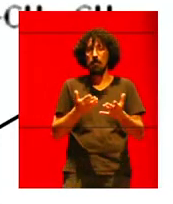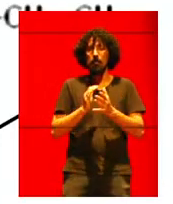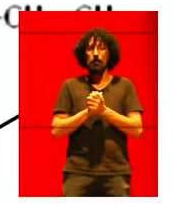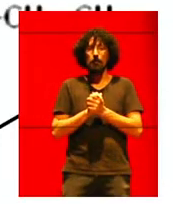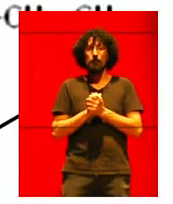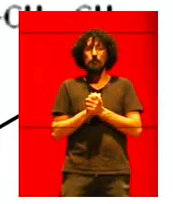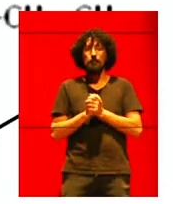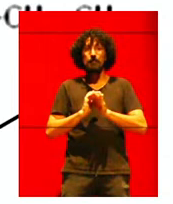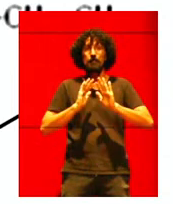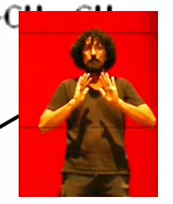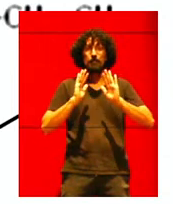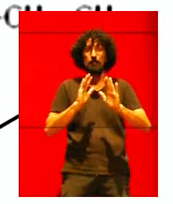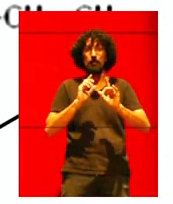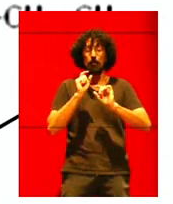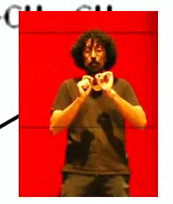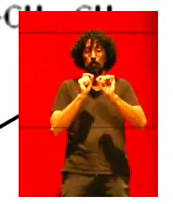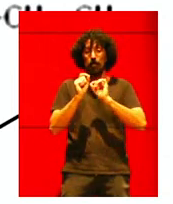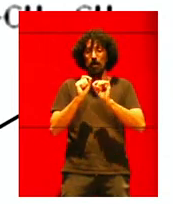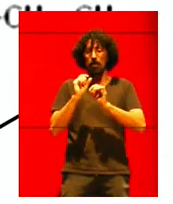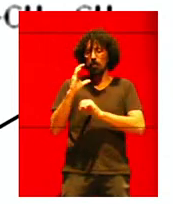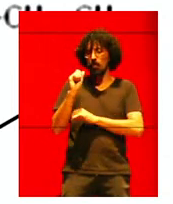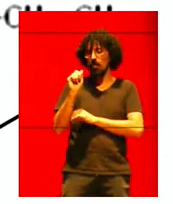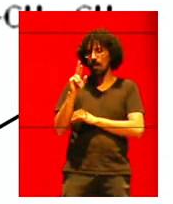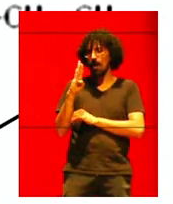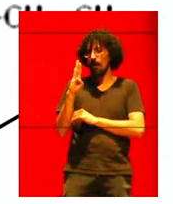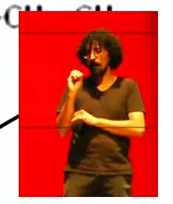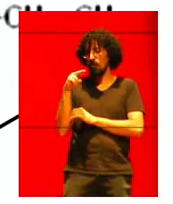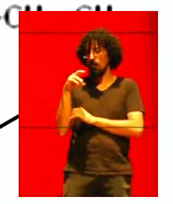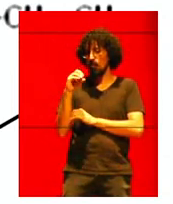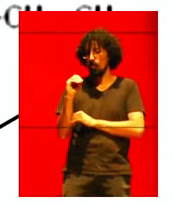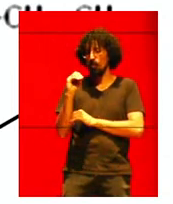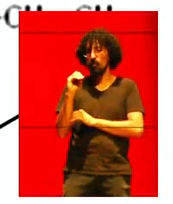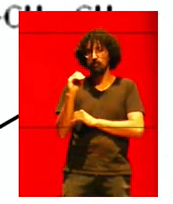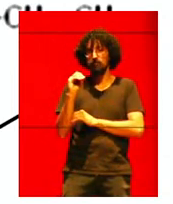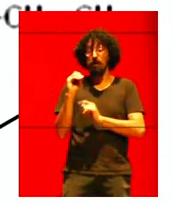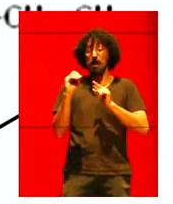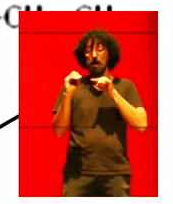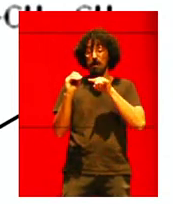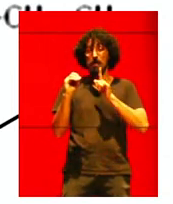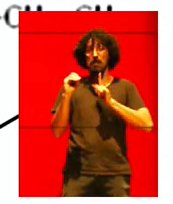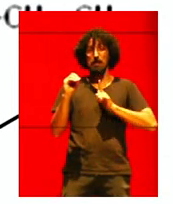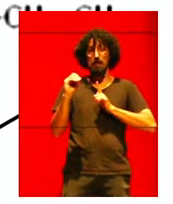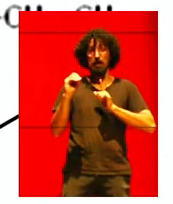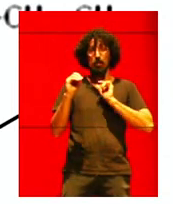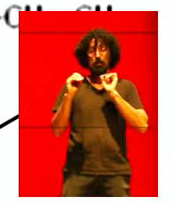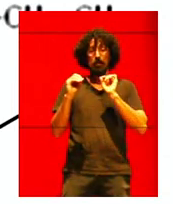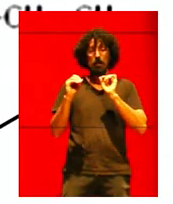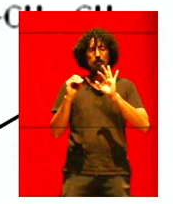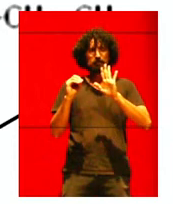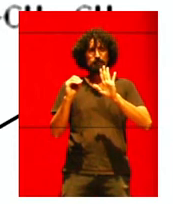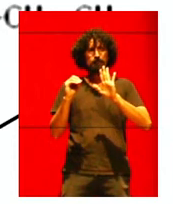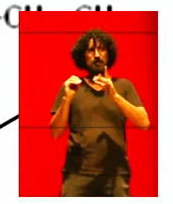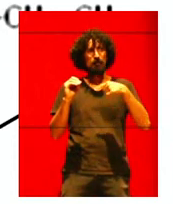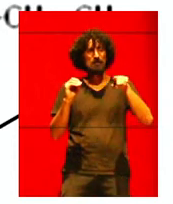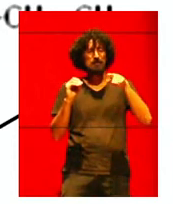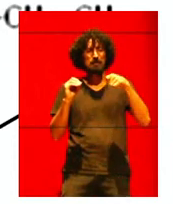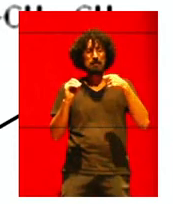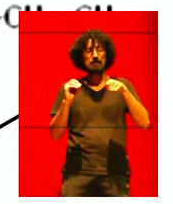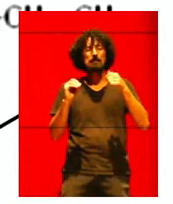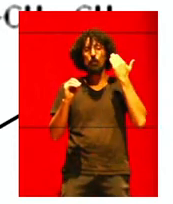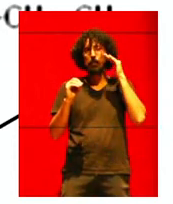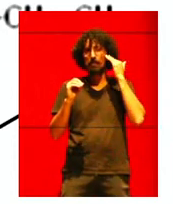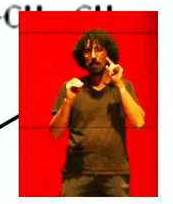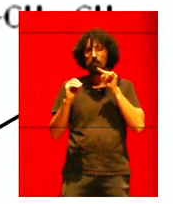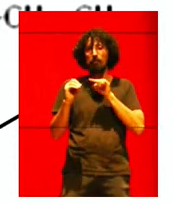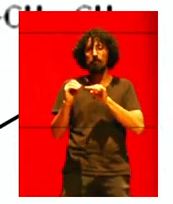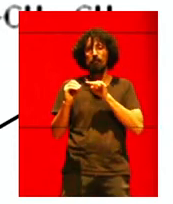da hibridização do carbono. Toda essa questão de hibridização tem toda uma história. Mas eu falei que era para vocês saírem daqui com conhecimento e a gente vai